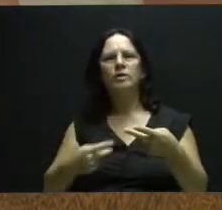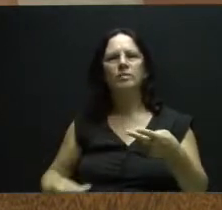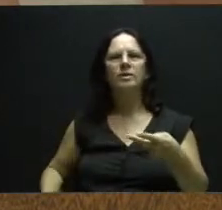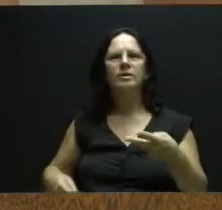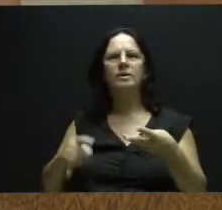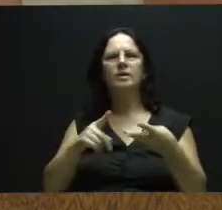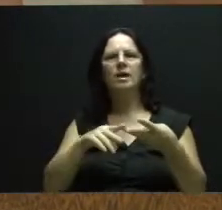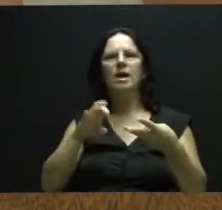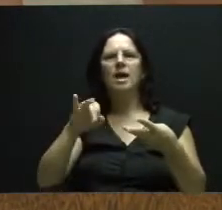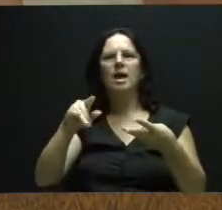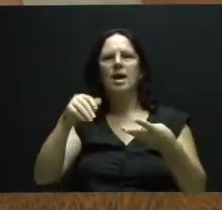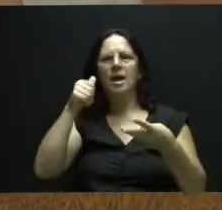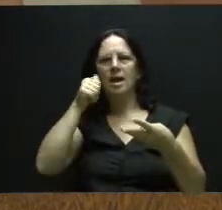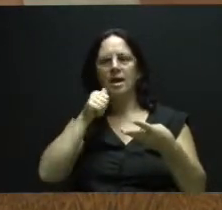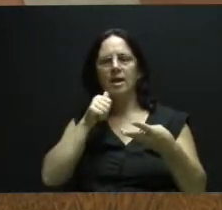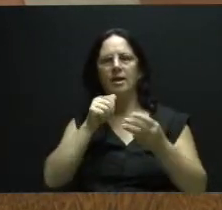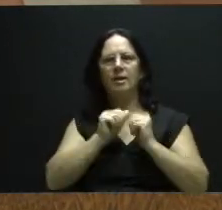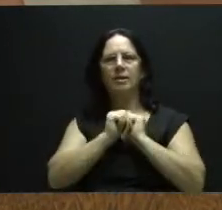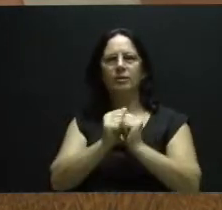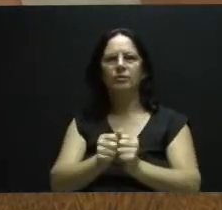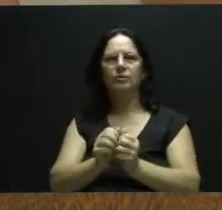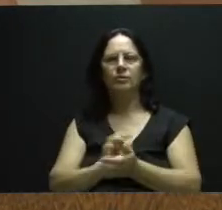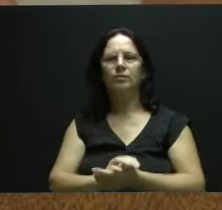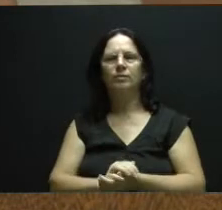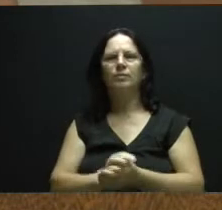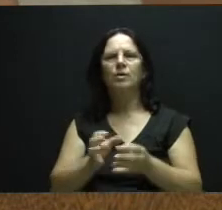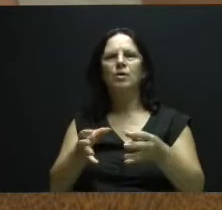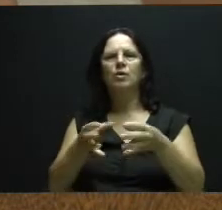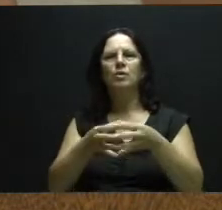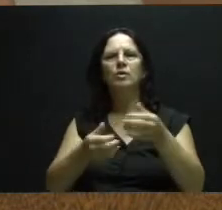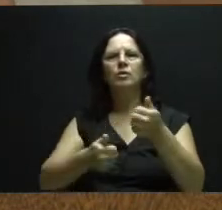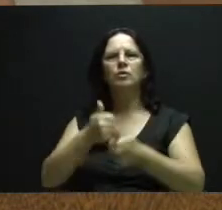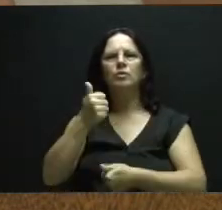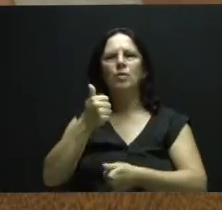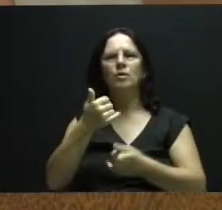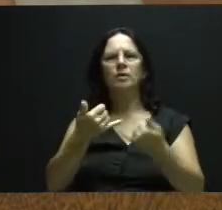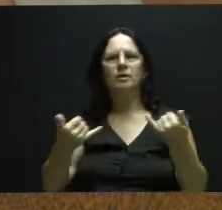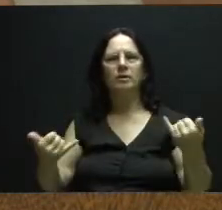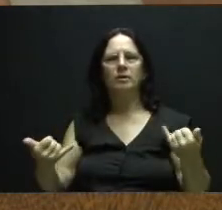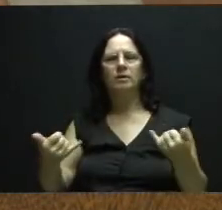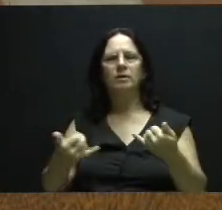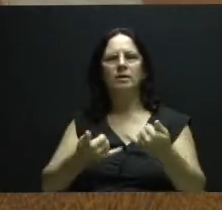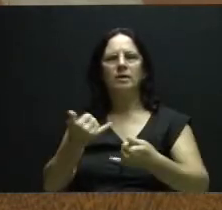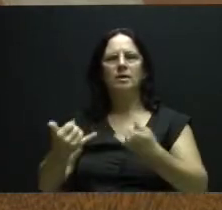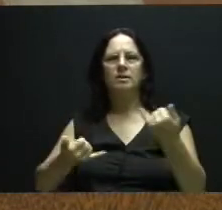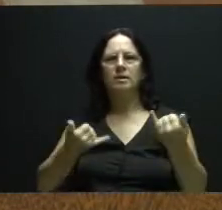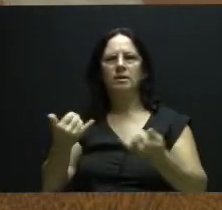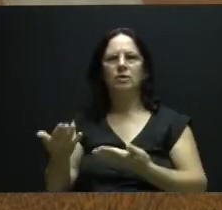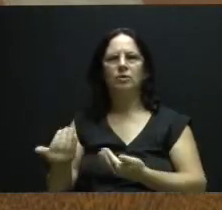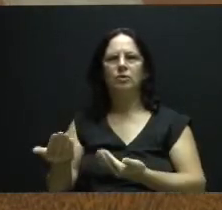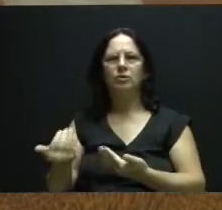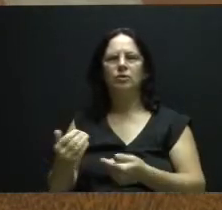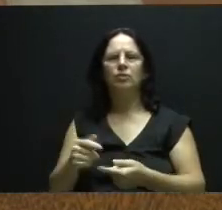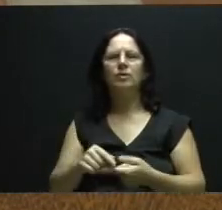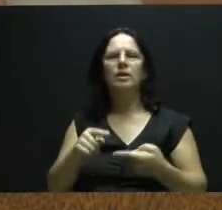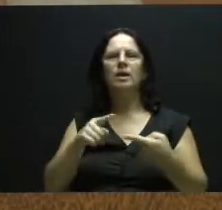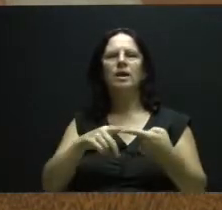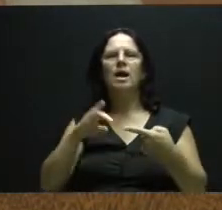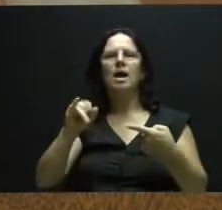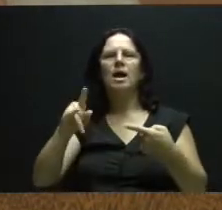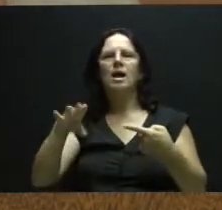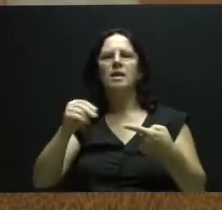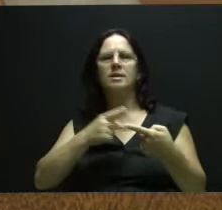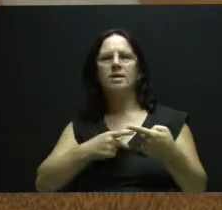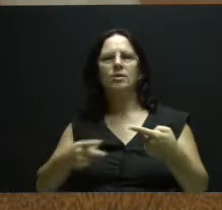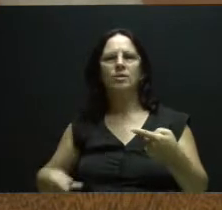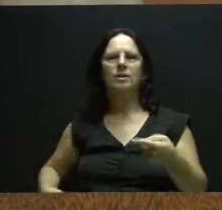érica verçosa membro comissão de esporte lazer e turismo e juventude sérgio augusto santana